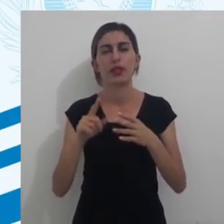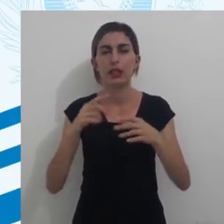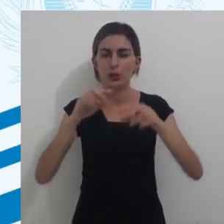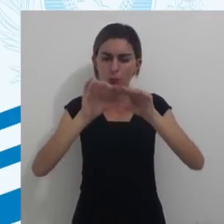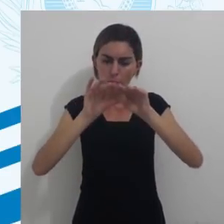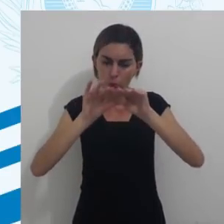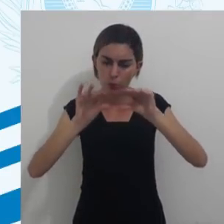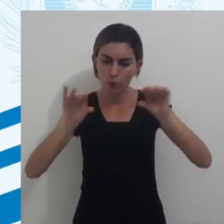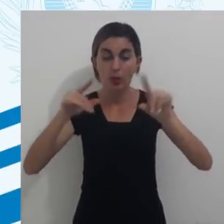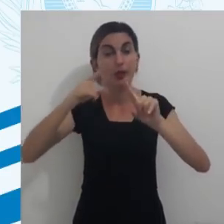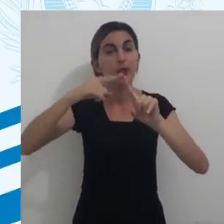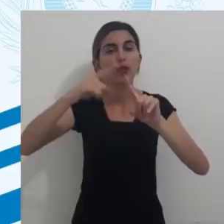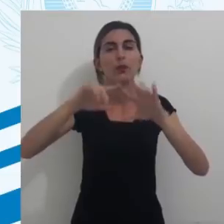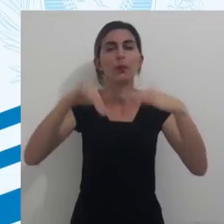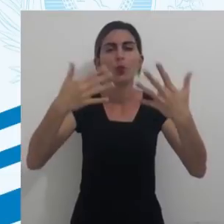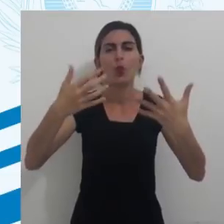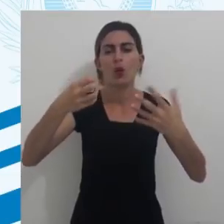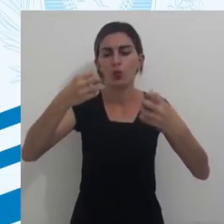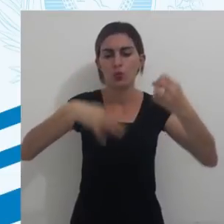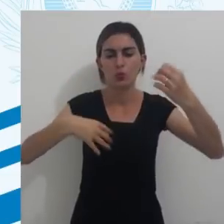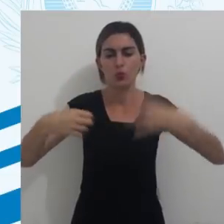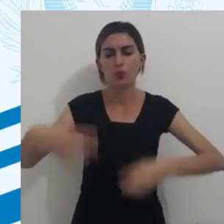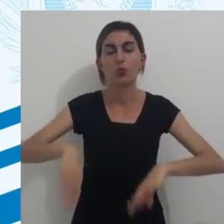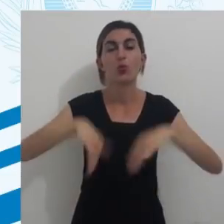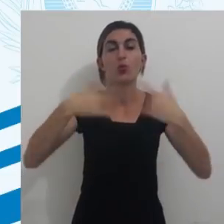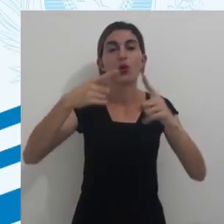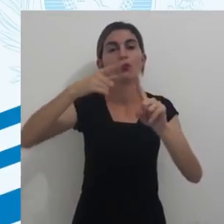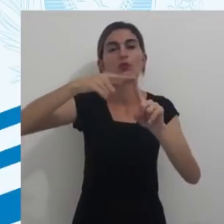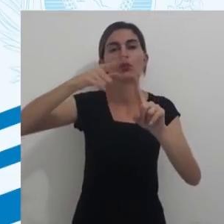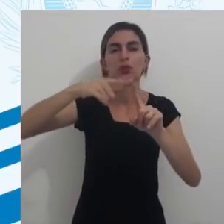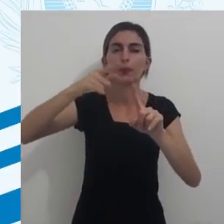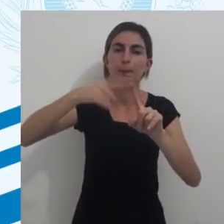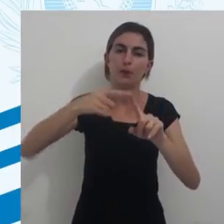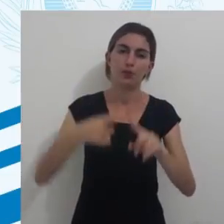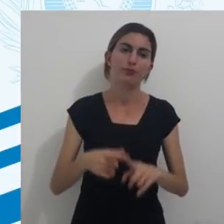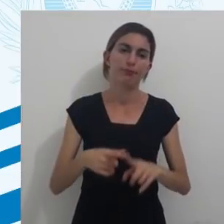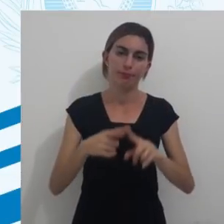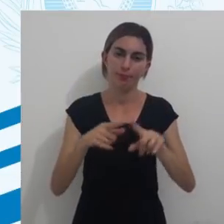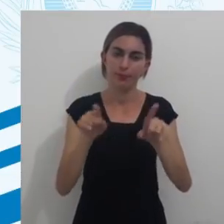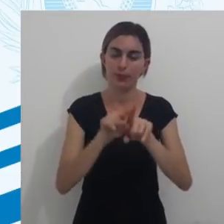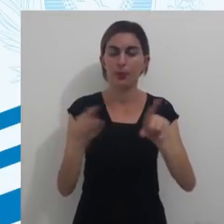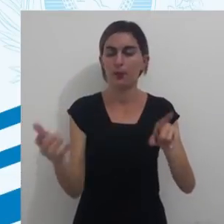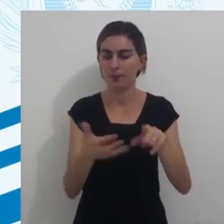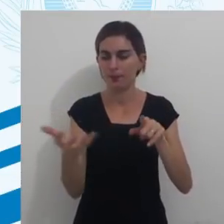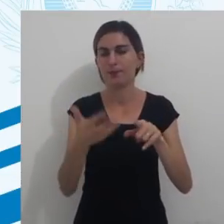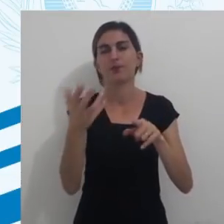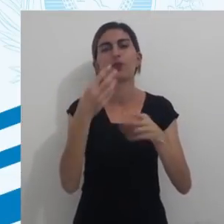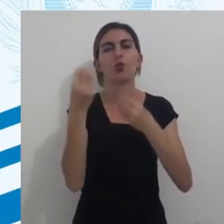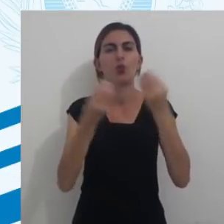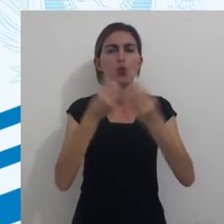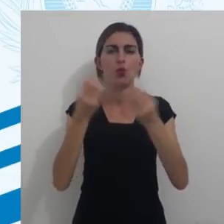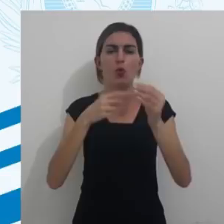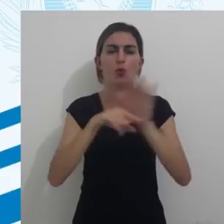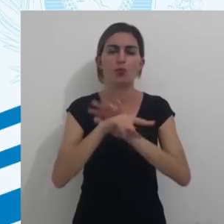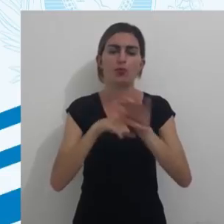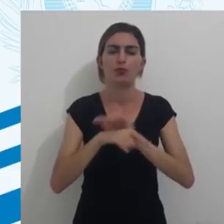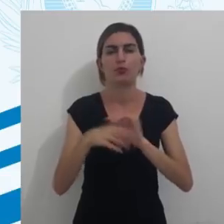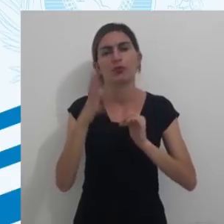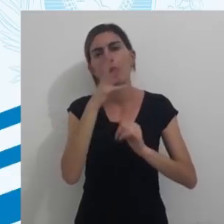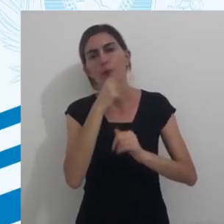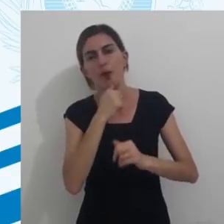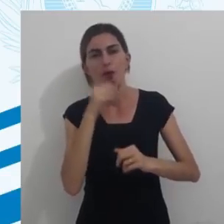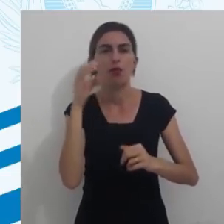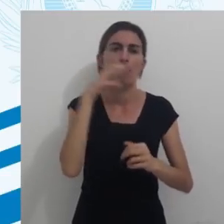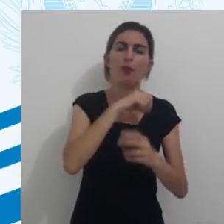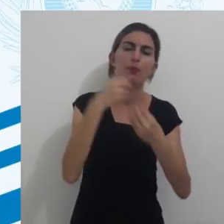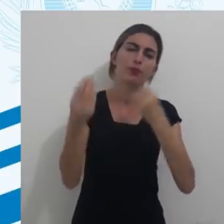depende do tipo de radiação da atividade da fonte e da velocidade de dose aceitável após a